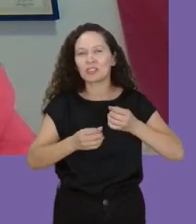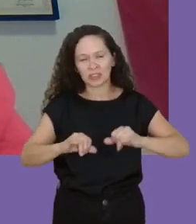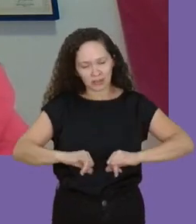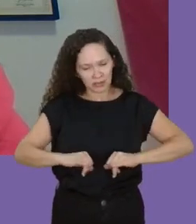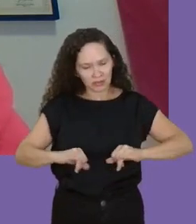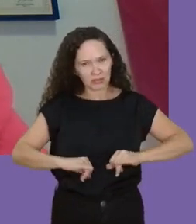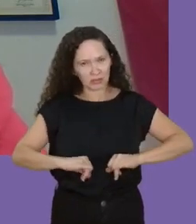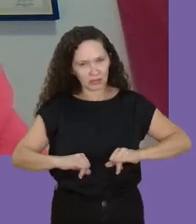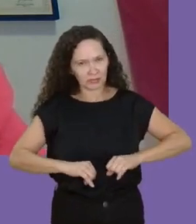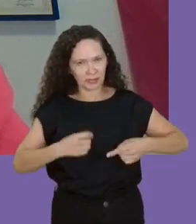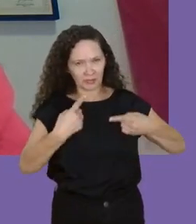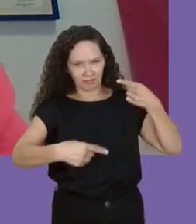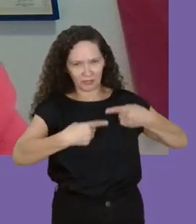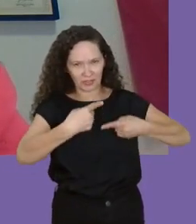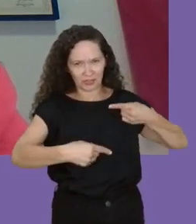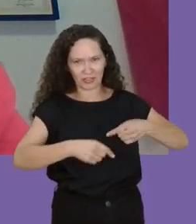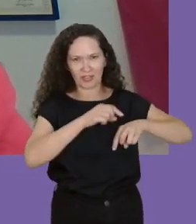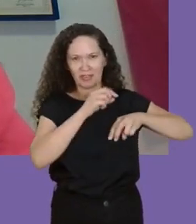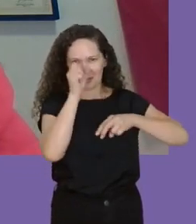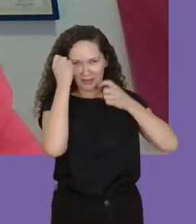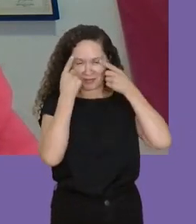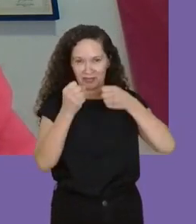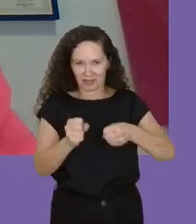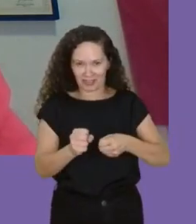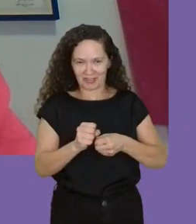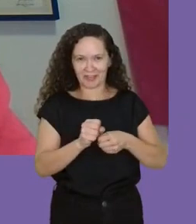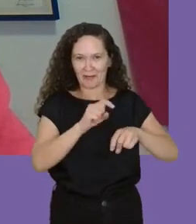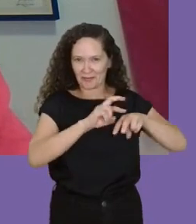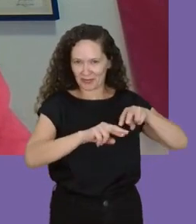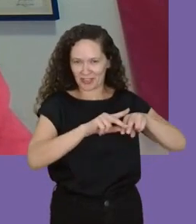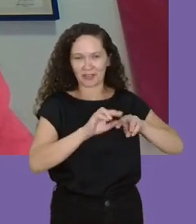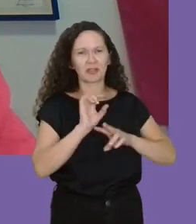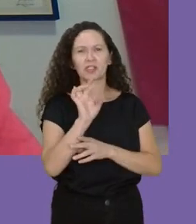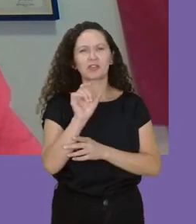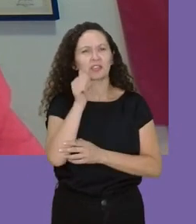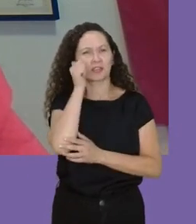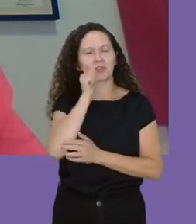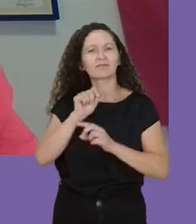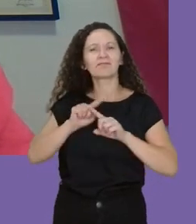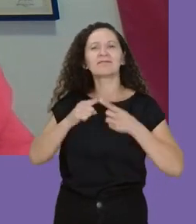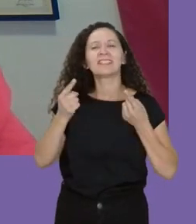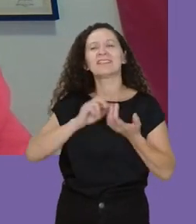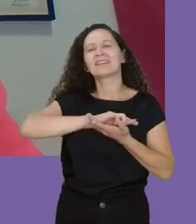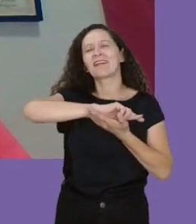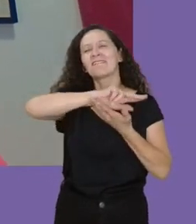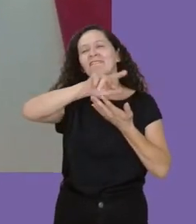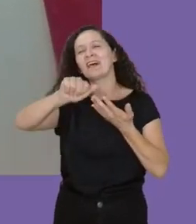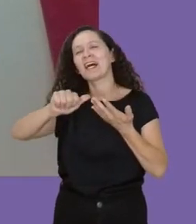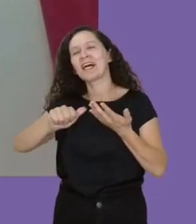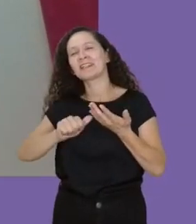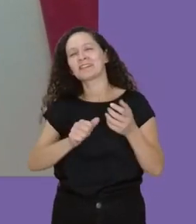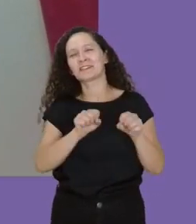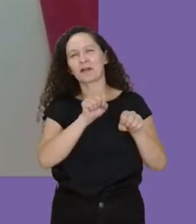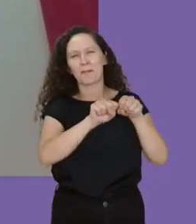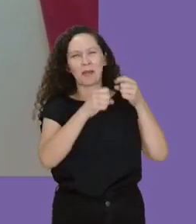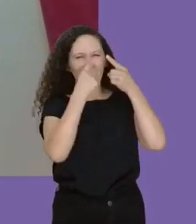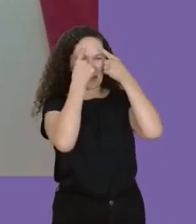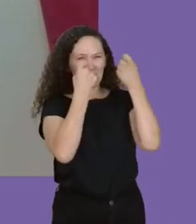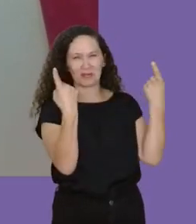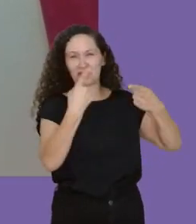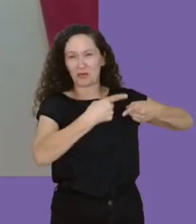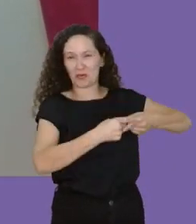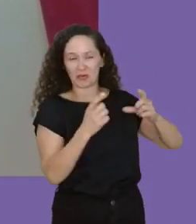violência política, não apenas as mulheres, mas também, como foi comentado aqui, a gente tem muitos casos de violência racial, né, de violência contra